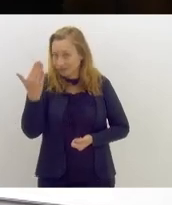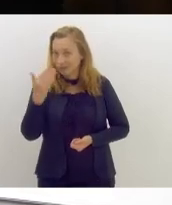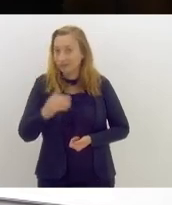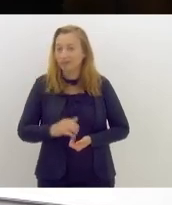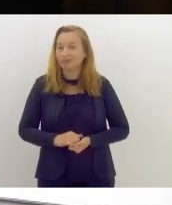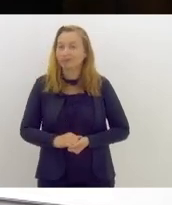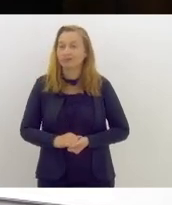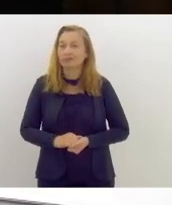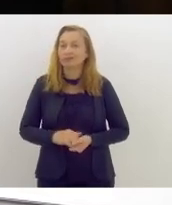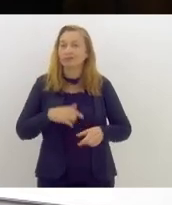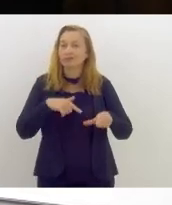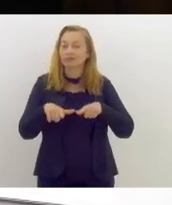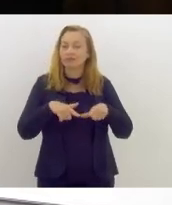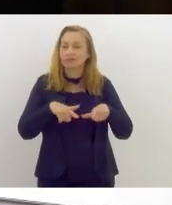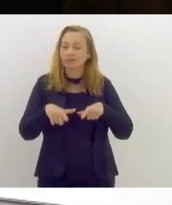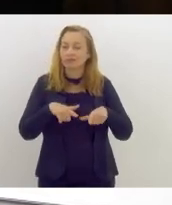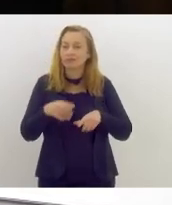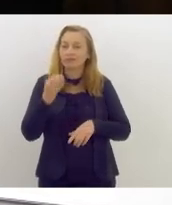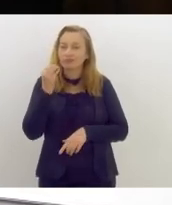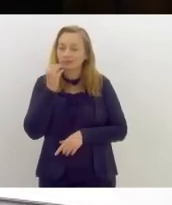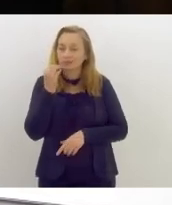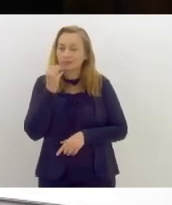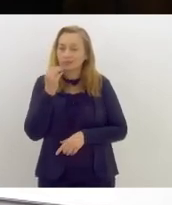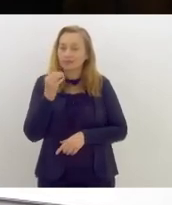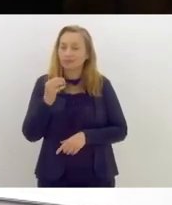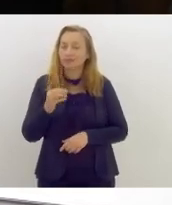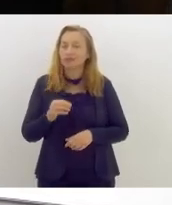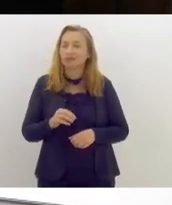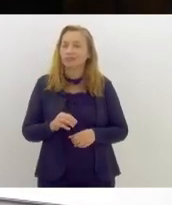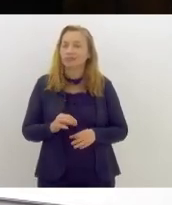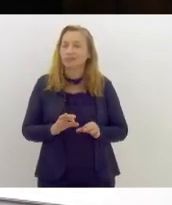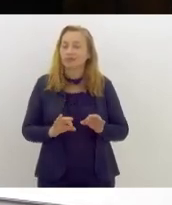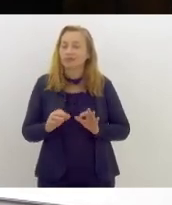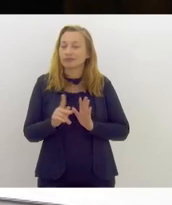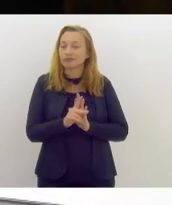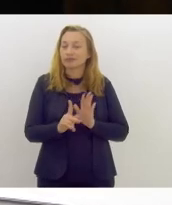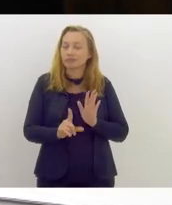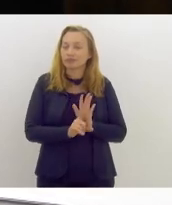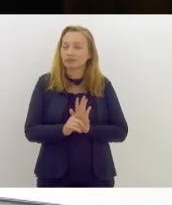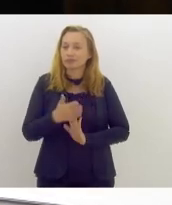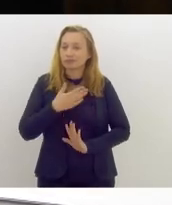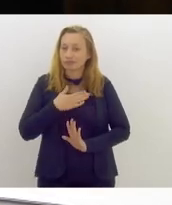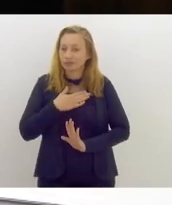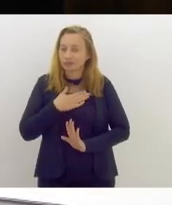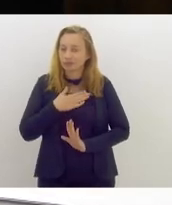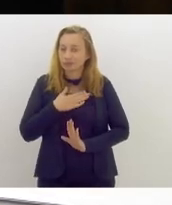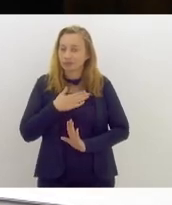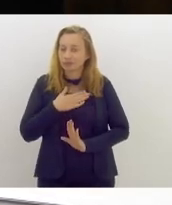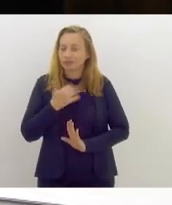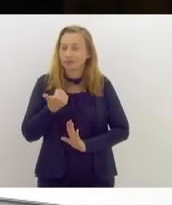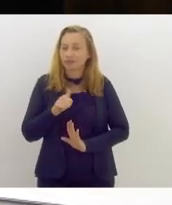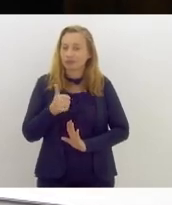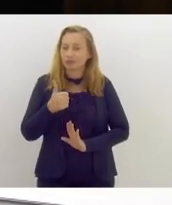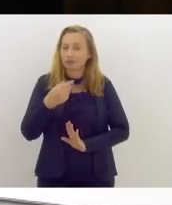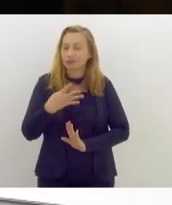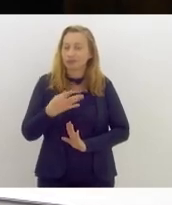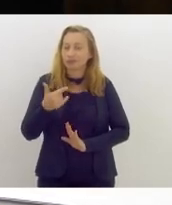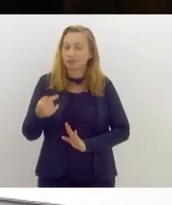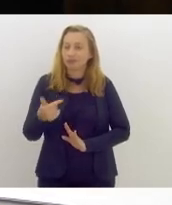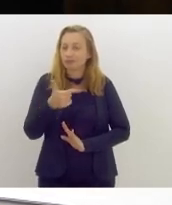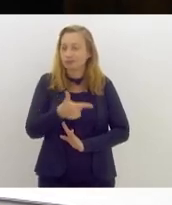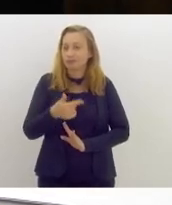pelo trabalho que é oportunidade que o senhor fez de um projeto de lei da minha autoria que o projeto de lei 11:47